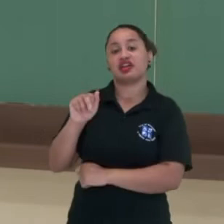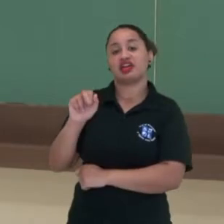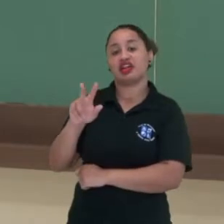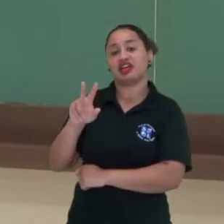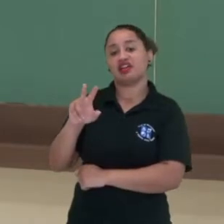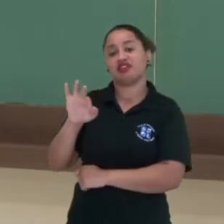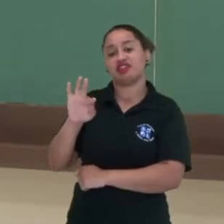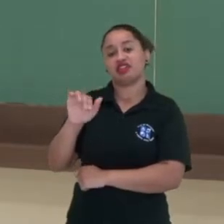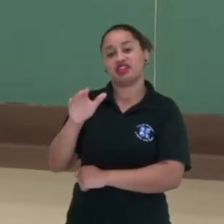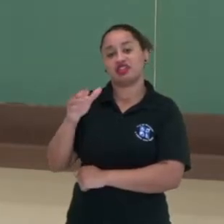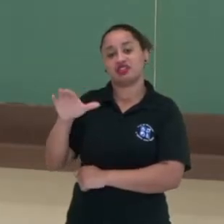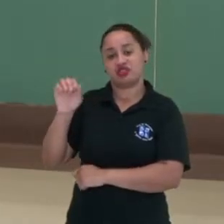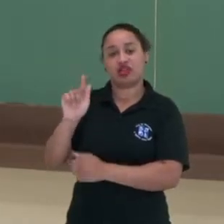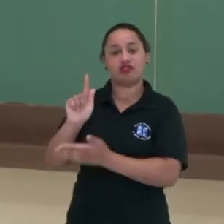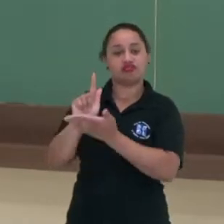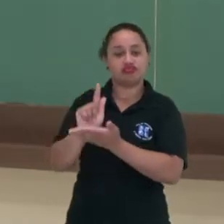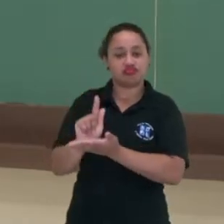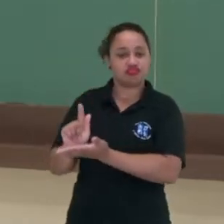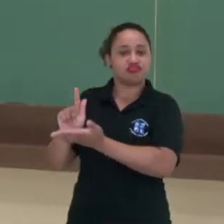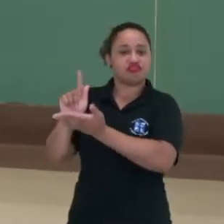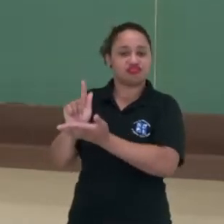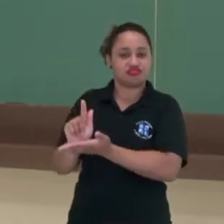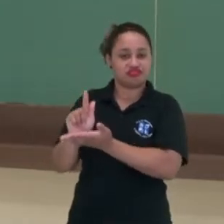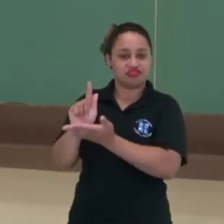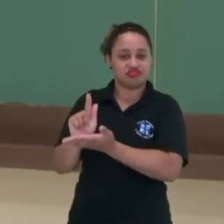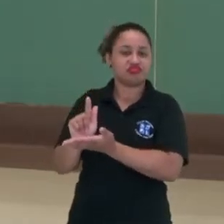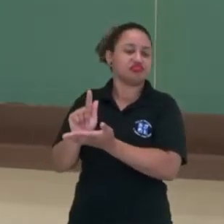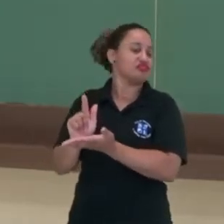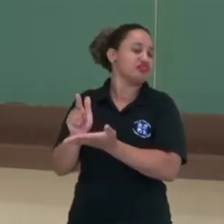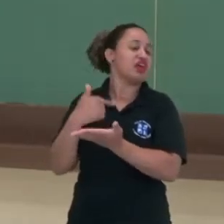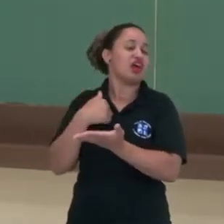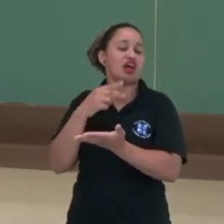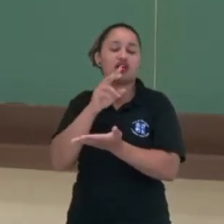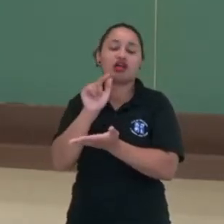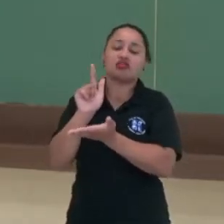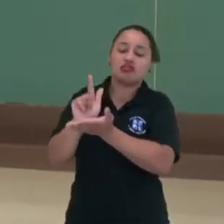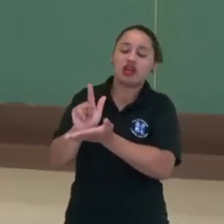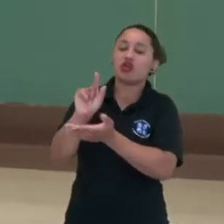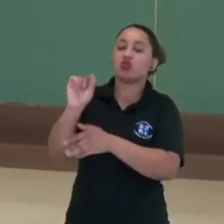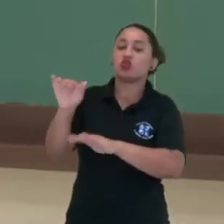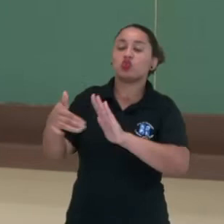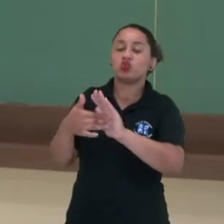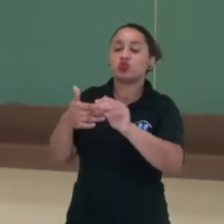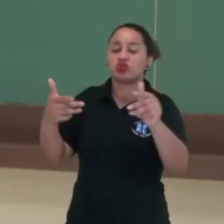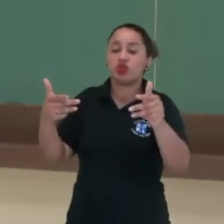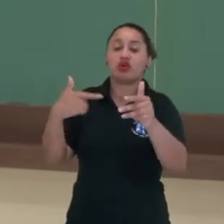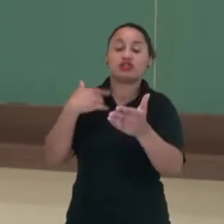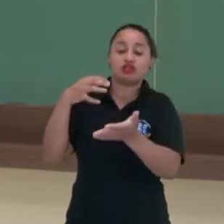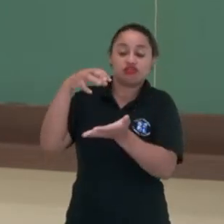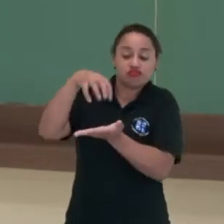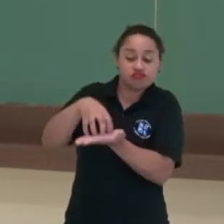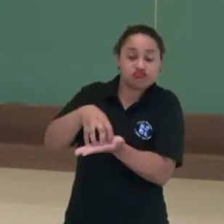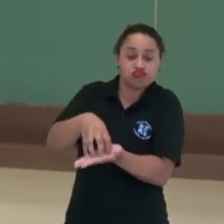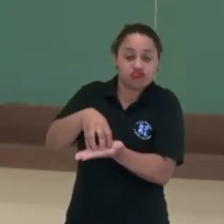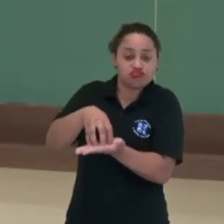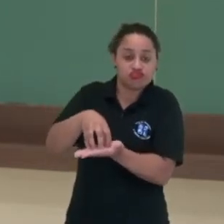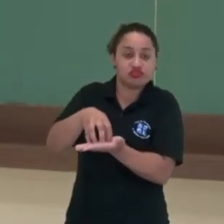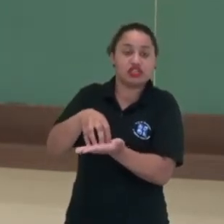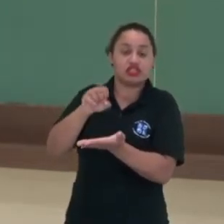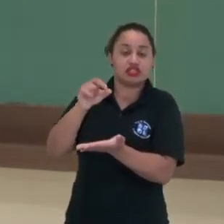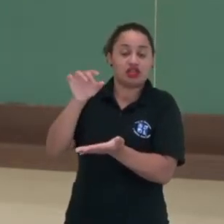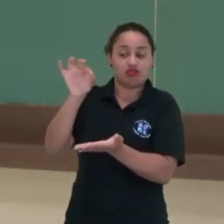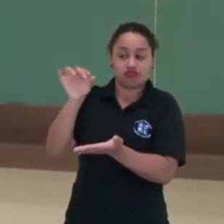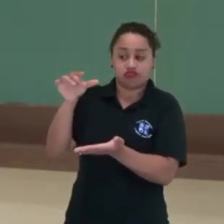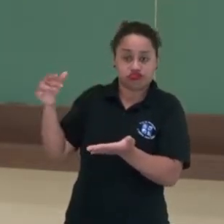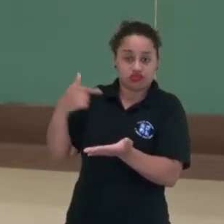palavra gravitacional vem de gravidade. A força da gravidade empurra todos os objetos para baixo. Se eu derrubar esse